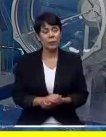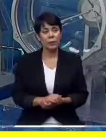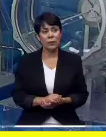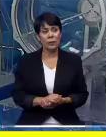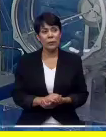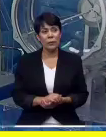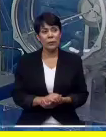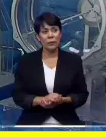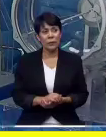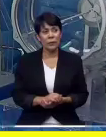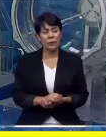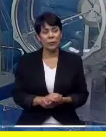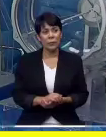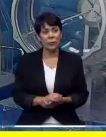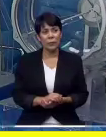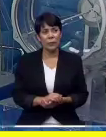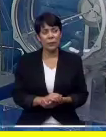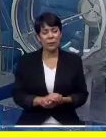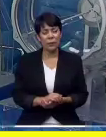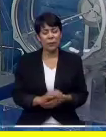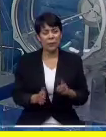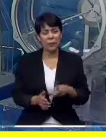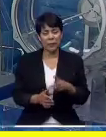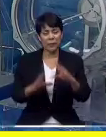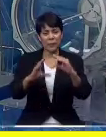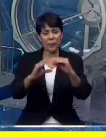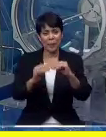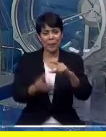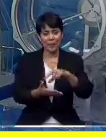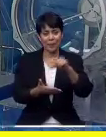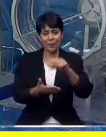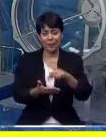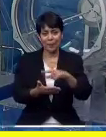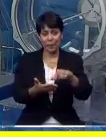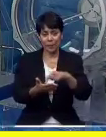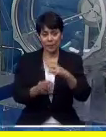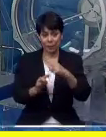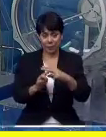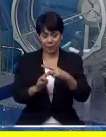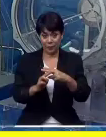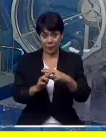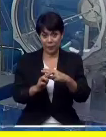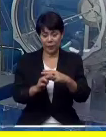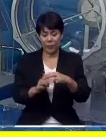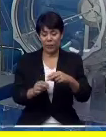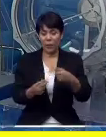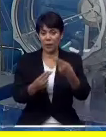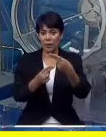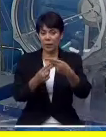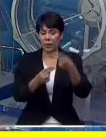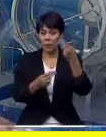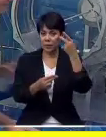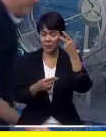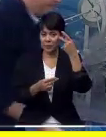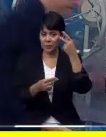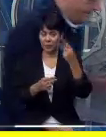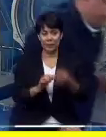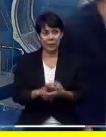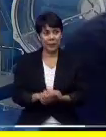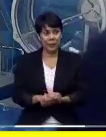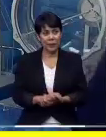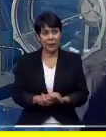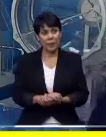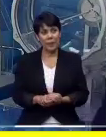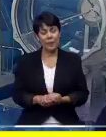você acompanha os sorteios das loterias direto do espaço Loterias Caixa, no Terminal Rodoviário Tietê, em São